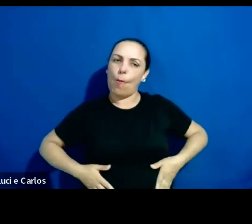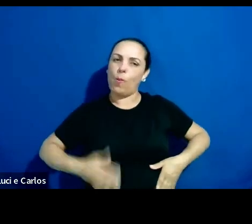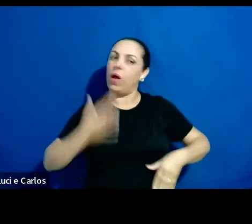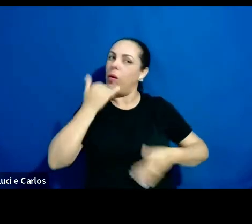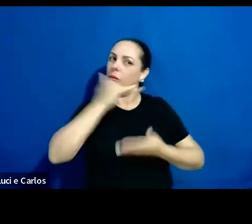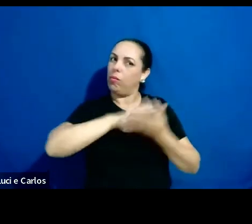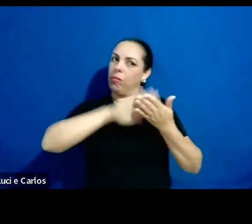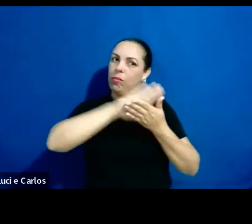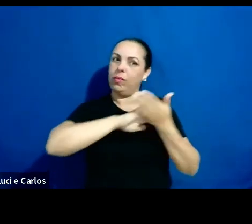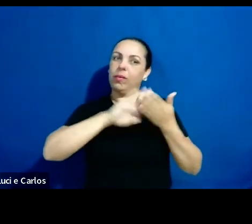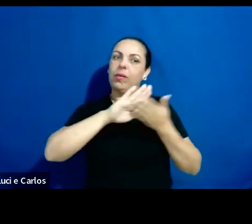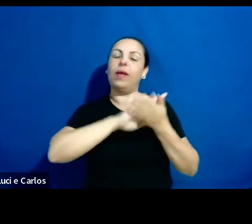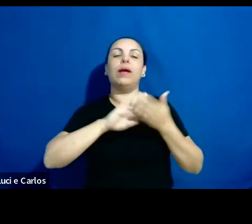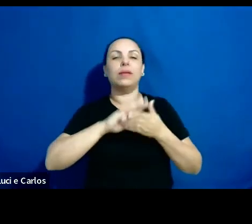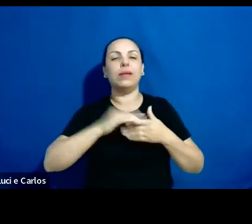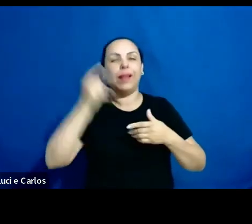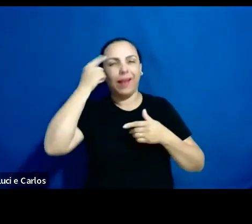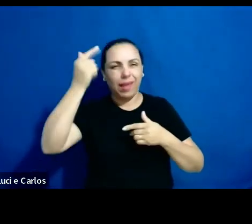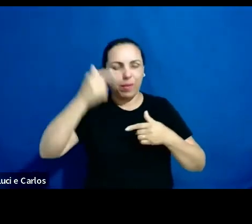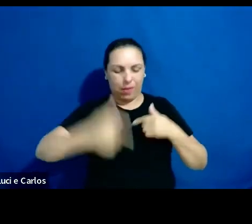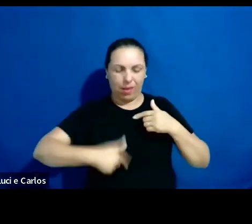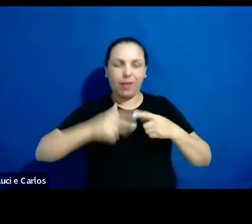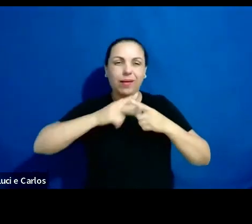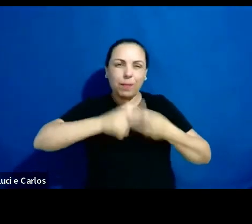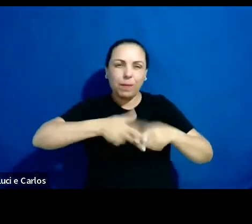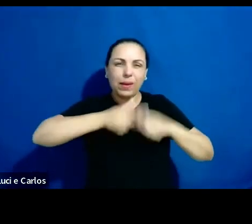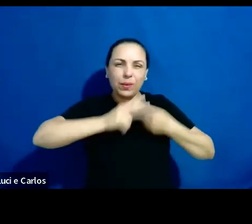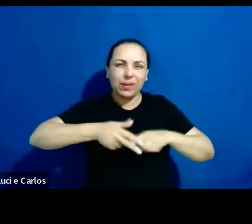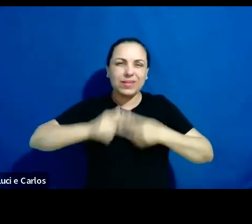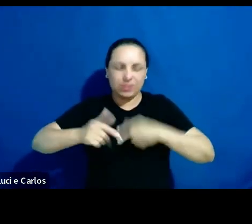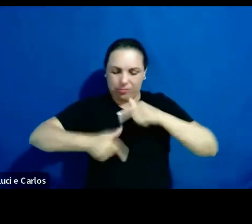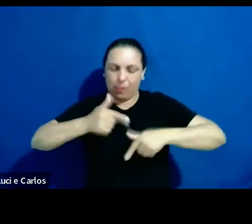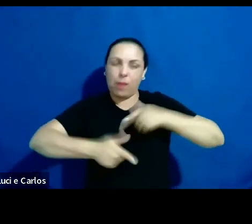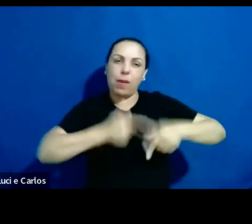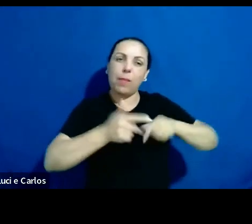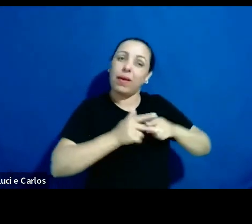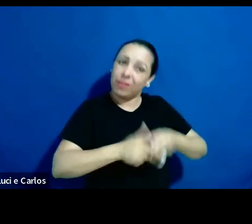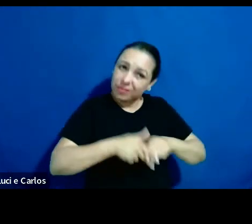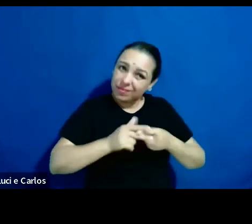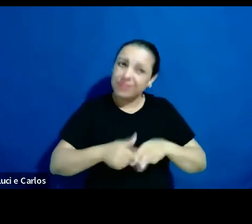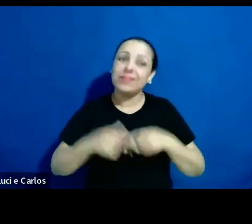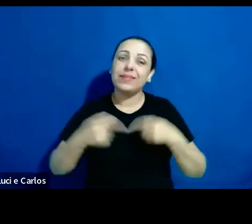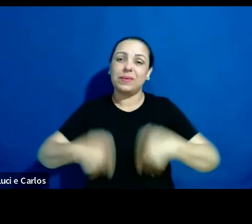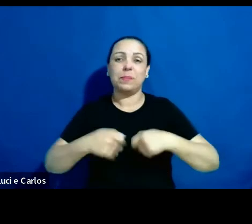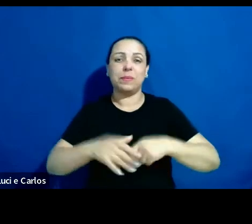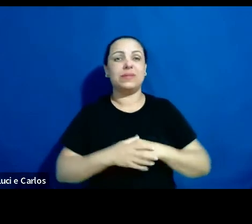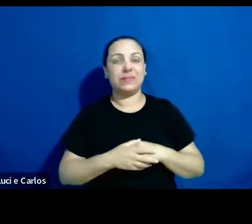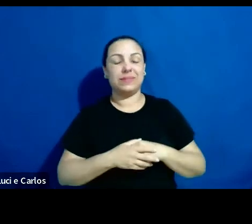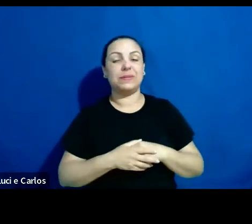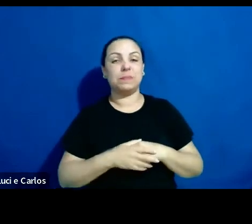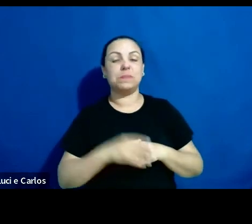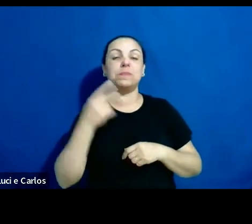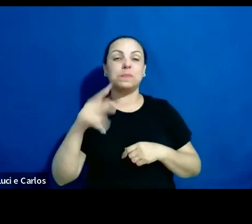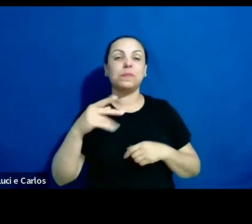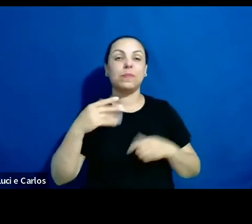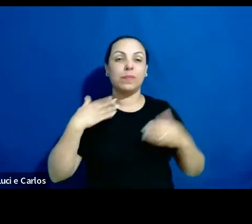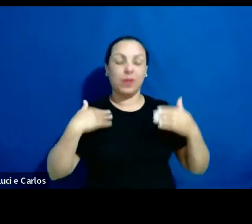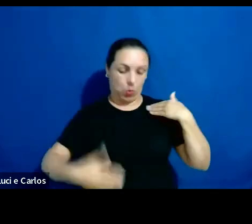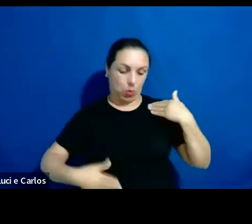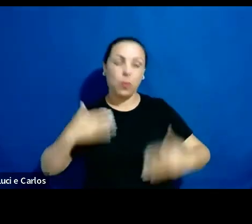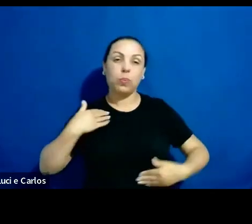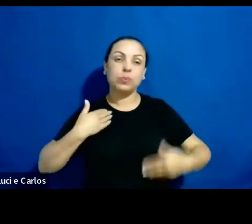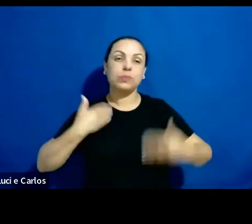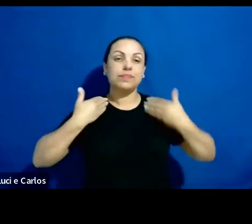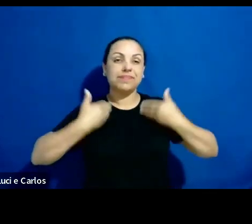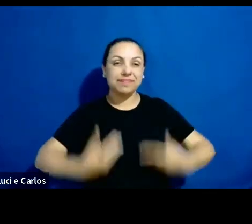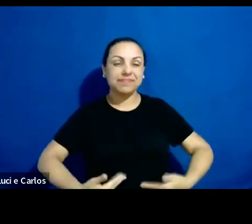a autofagia, ok? O nosso coração, o nosso organismo, ele é composto